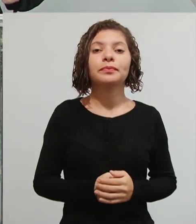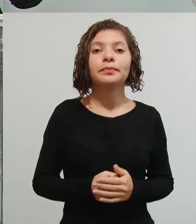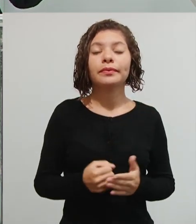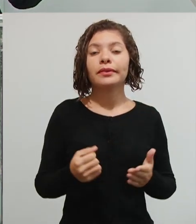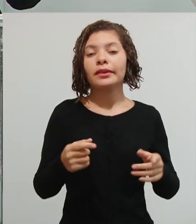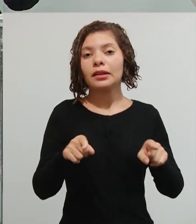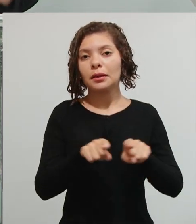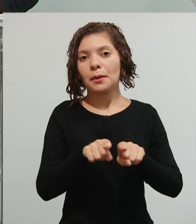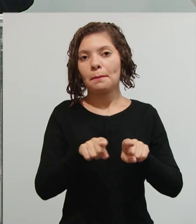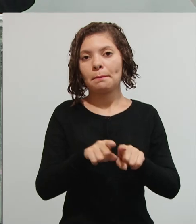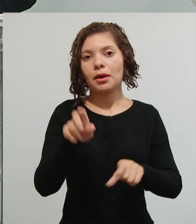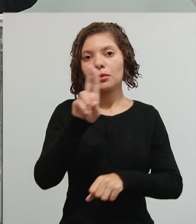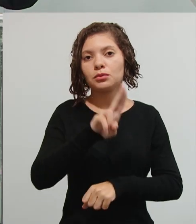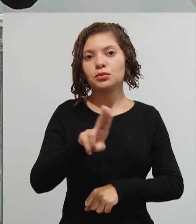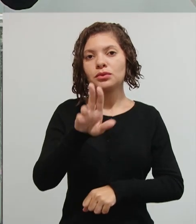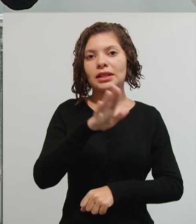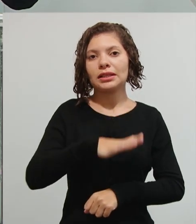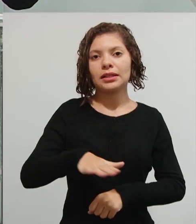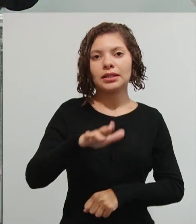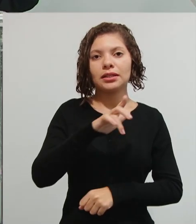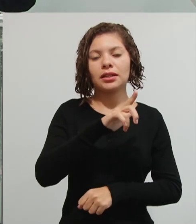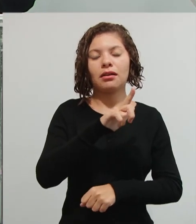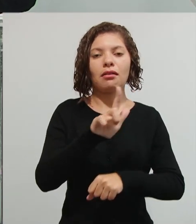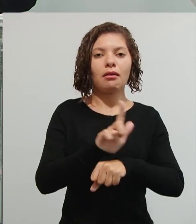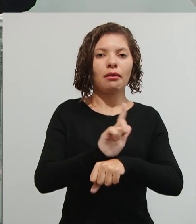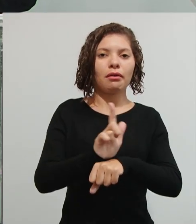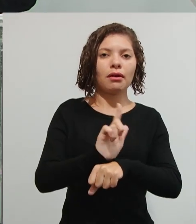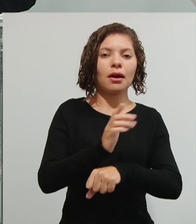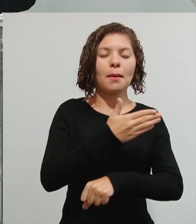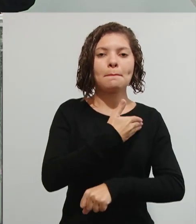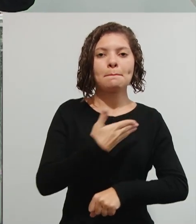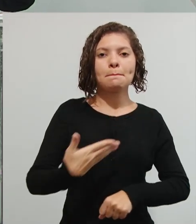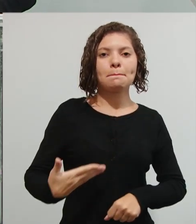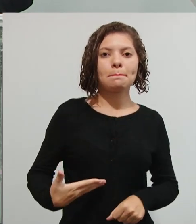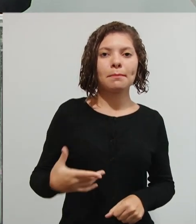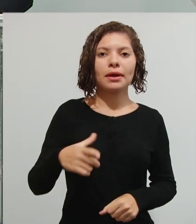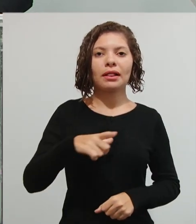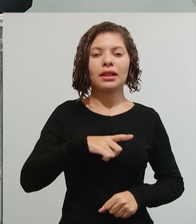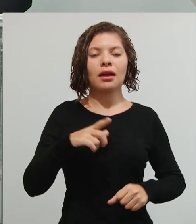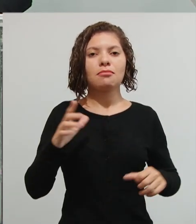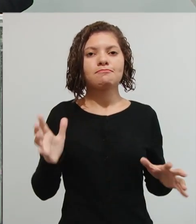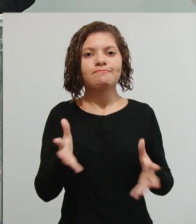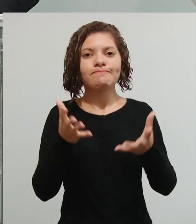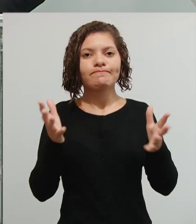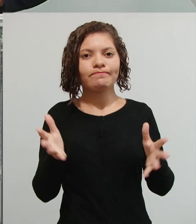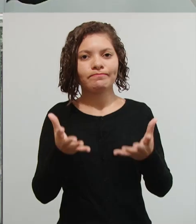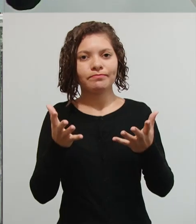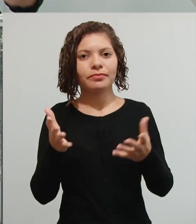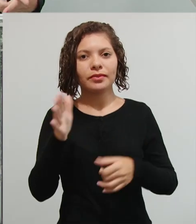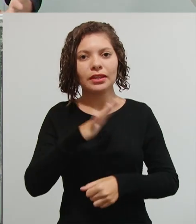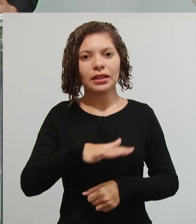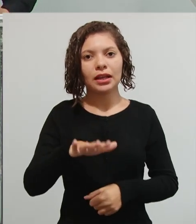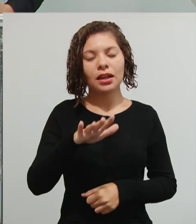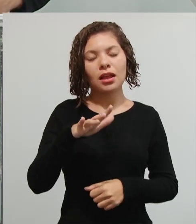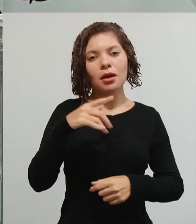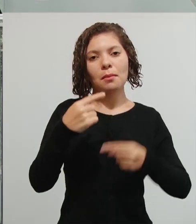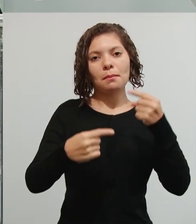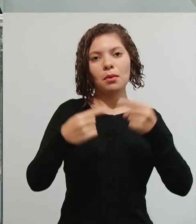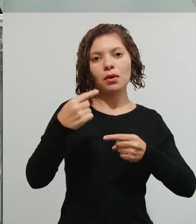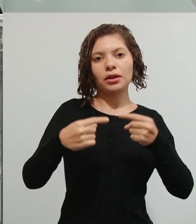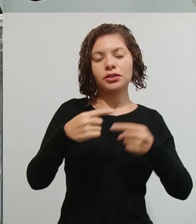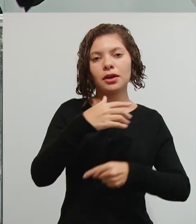é utilizado na gestão pública. A gente pode trazer incentivos para nossas políticas públicas. Por exemplo, cotas